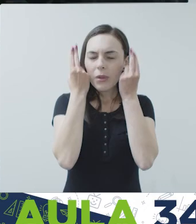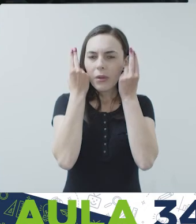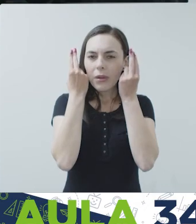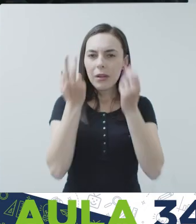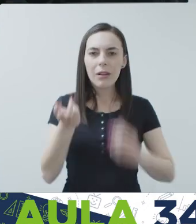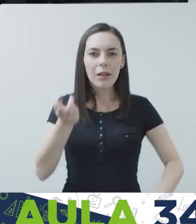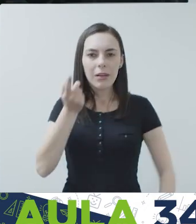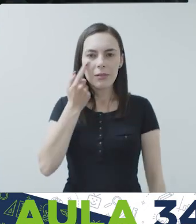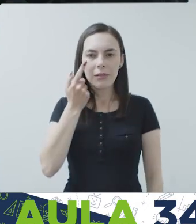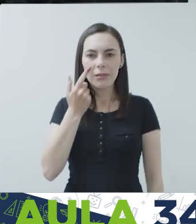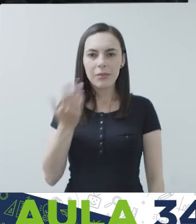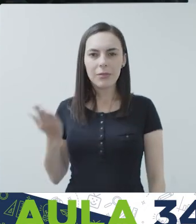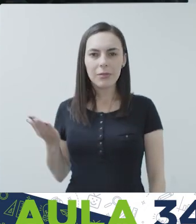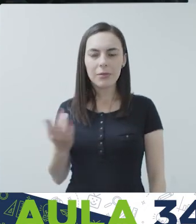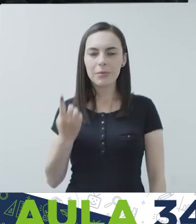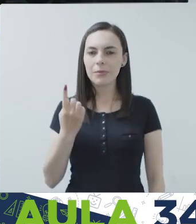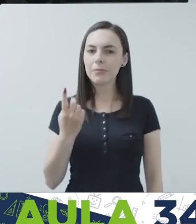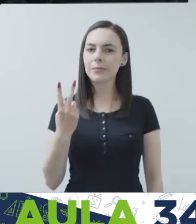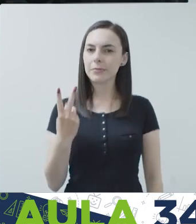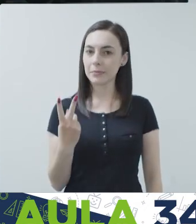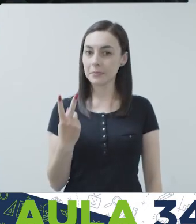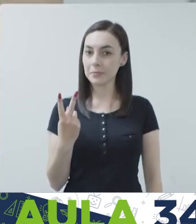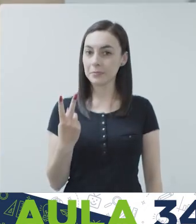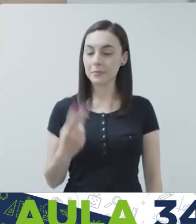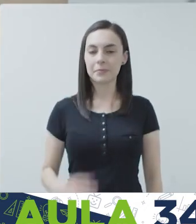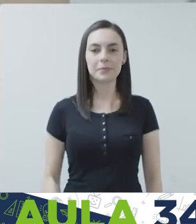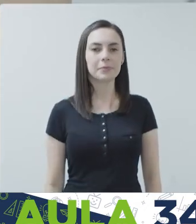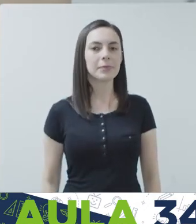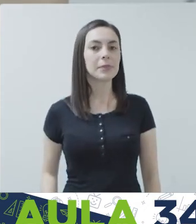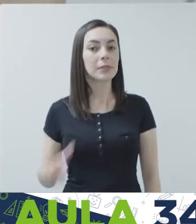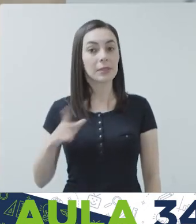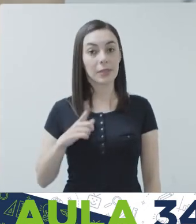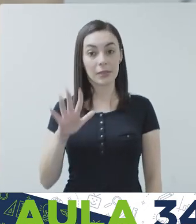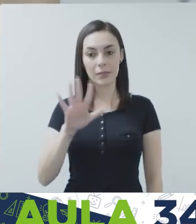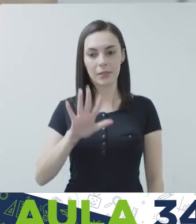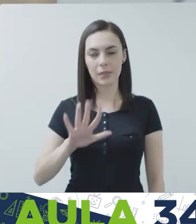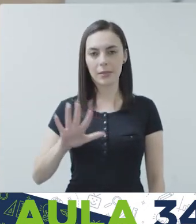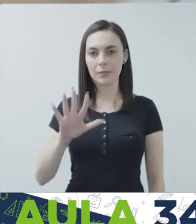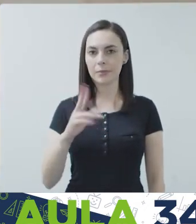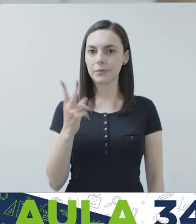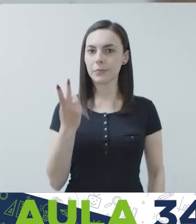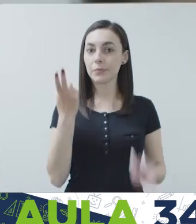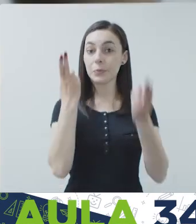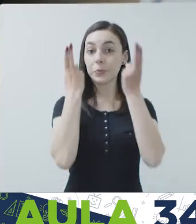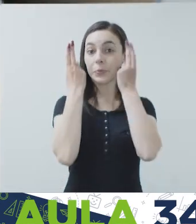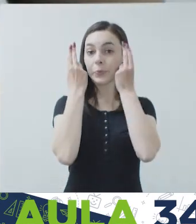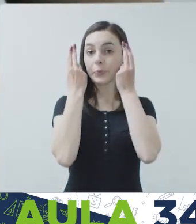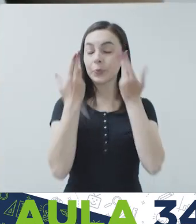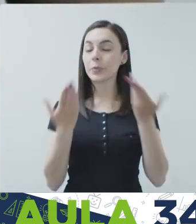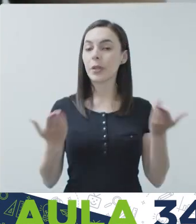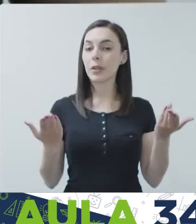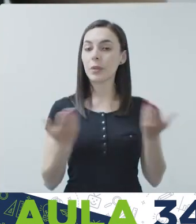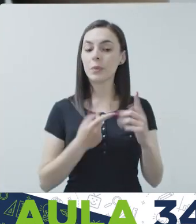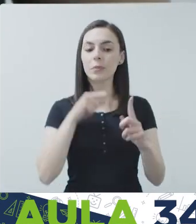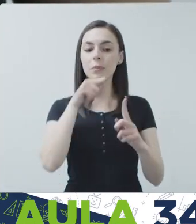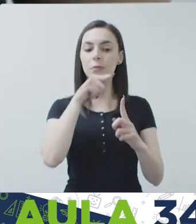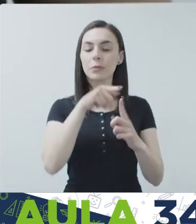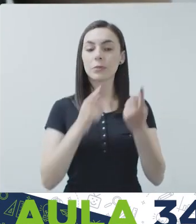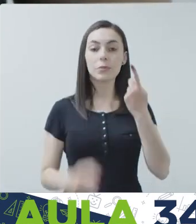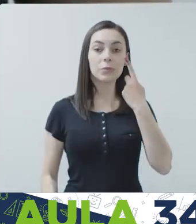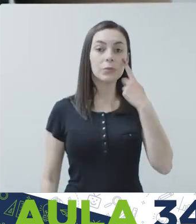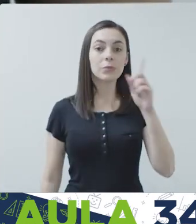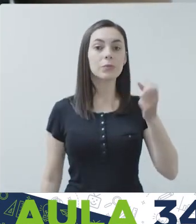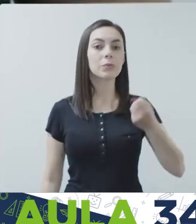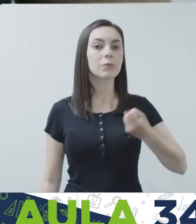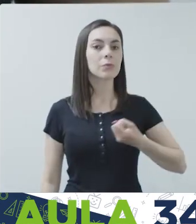Olha só. 1, 2. Se eu tenho a imagem, eu preciso descobrir aonde está o